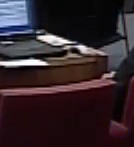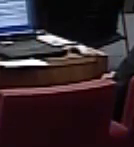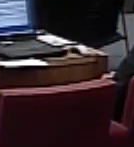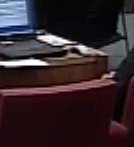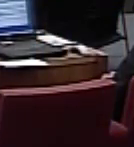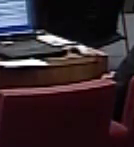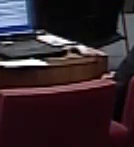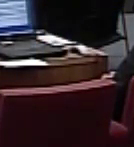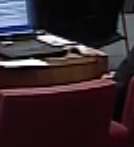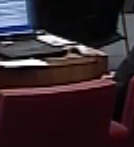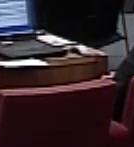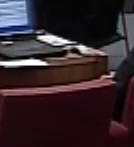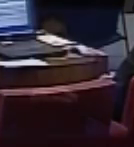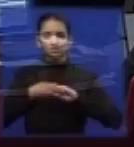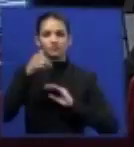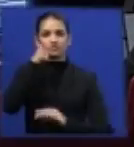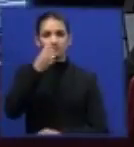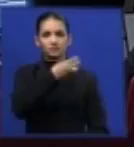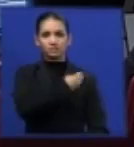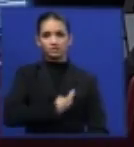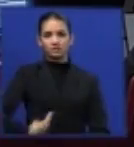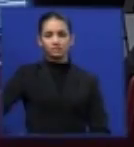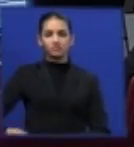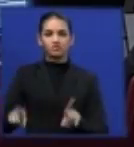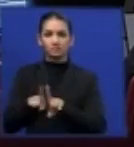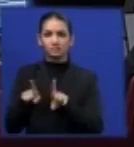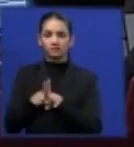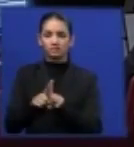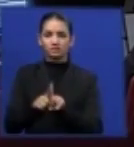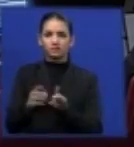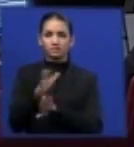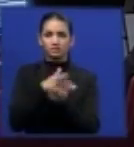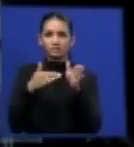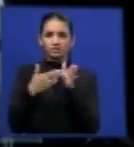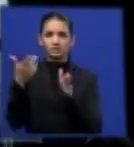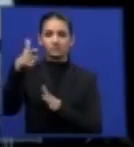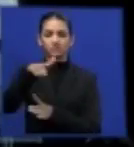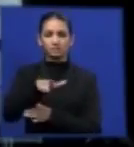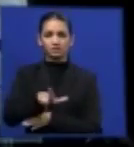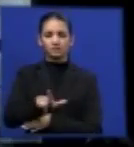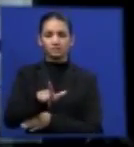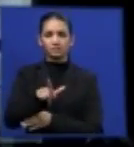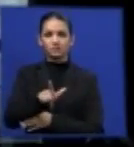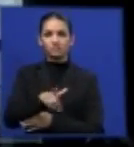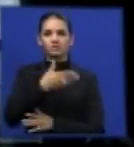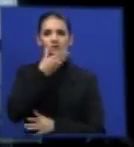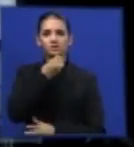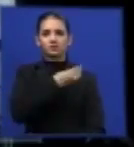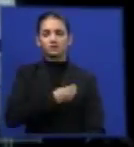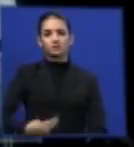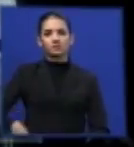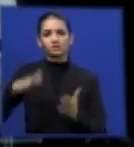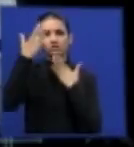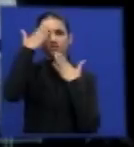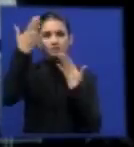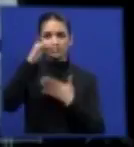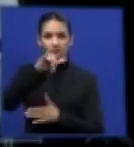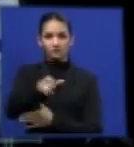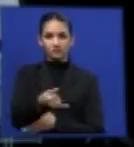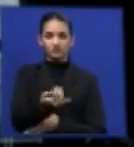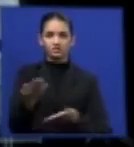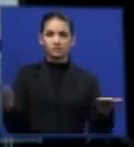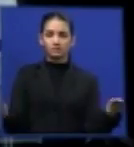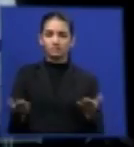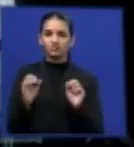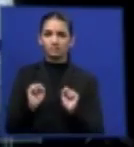excelentíssima ministra excelentíssimos ministros agradeço a oportunidade de dirigir-me